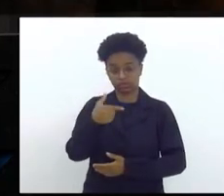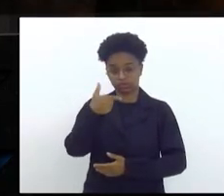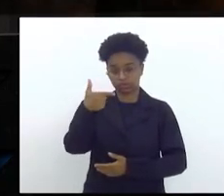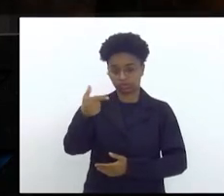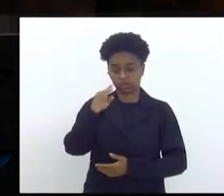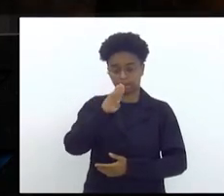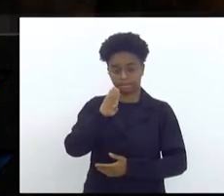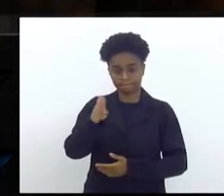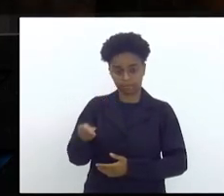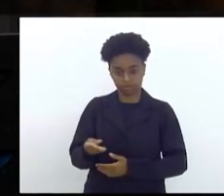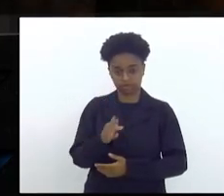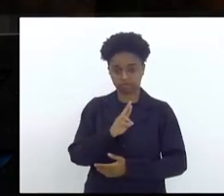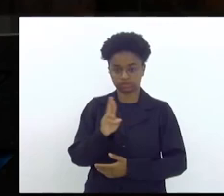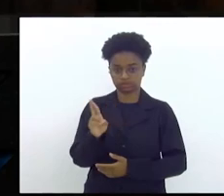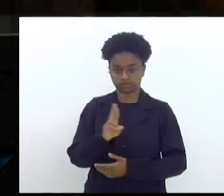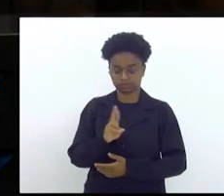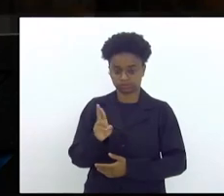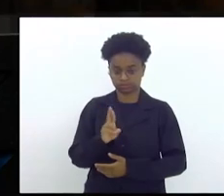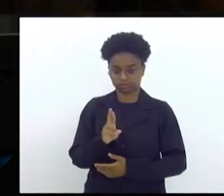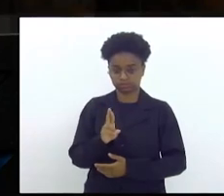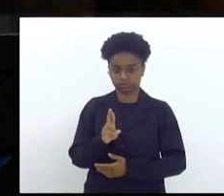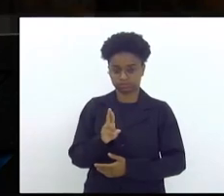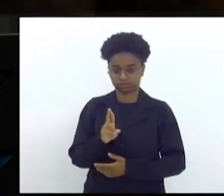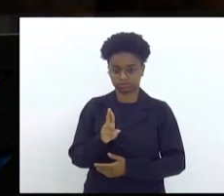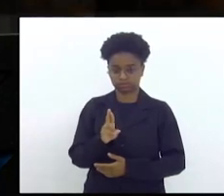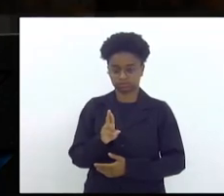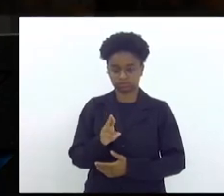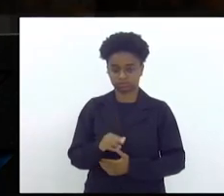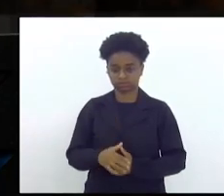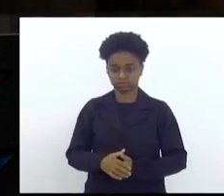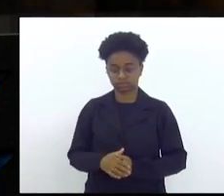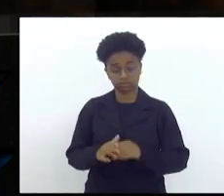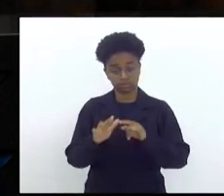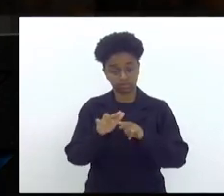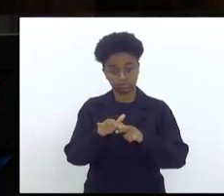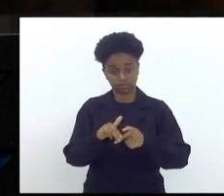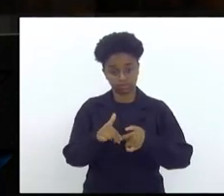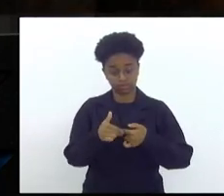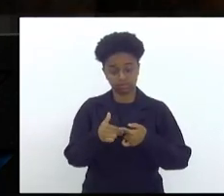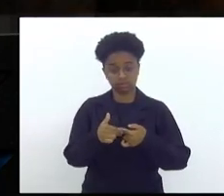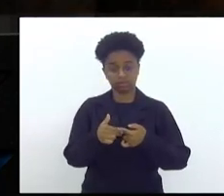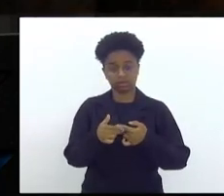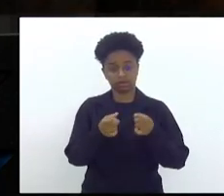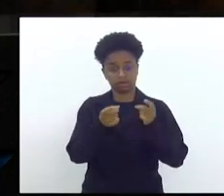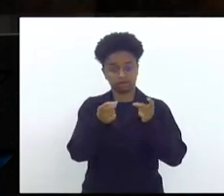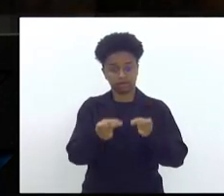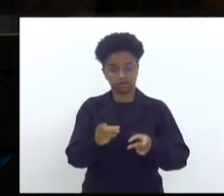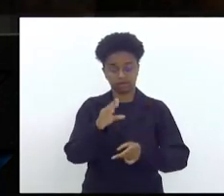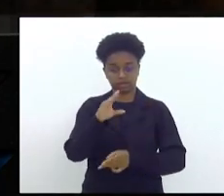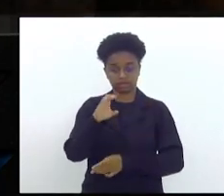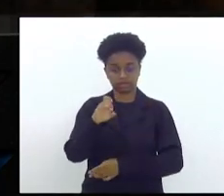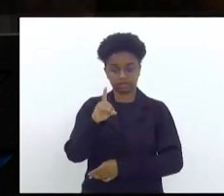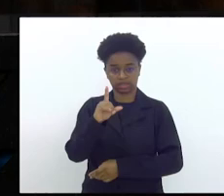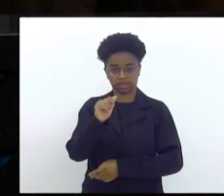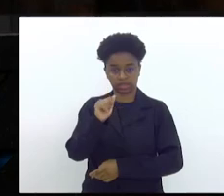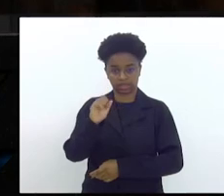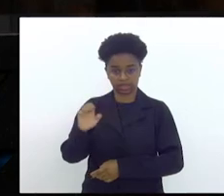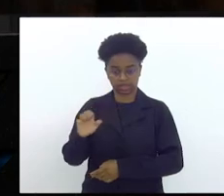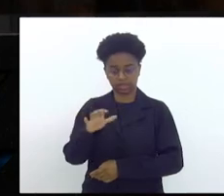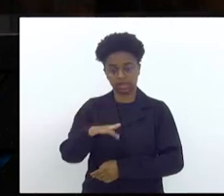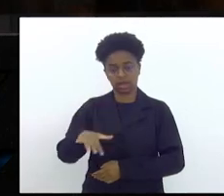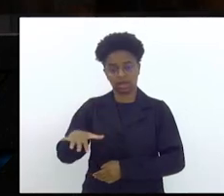bilhões de reais oriundos da concessão da Cedae a iniciativa